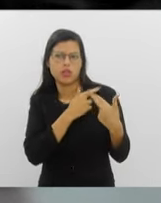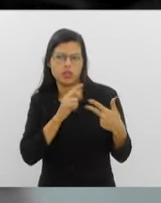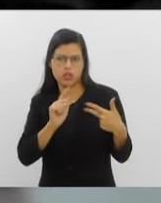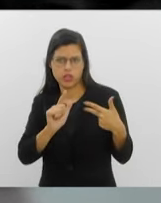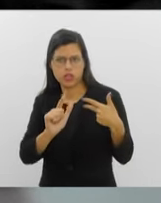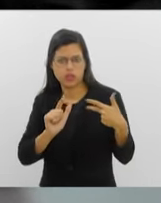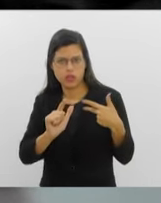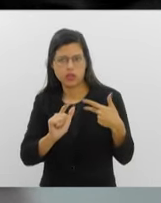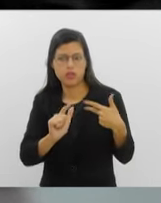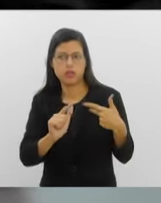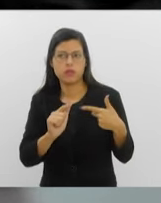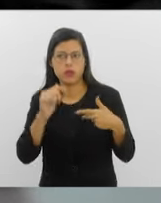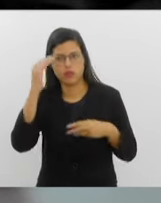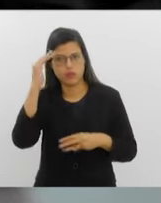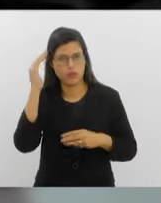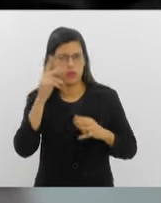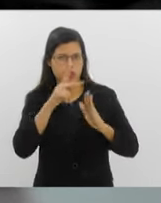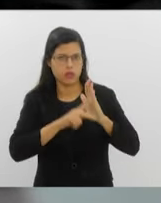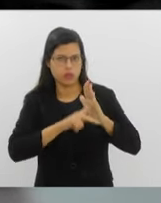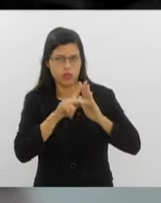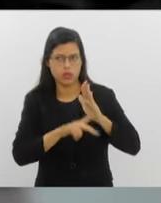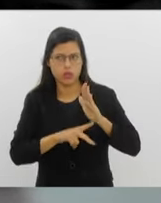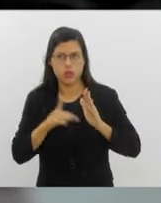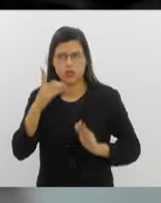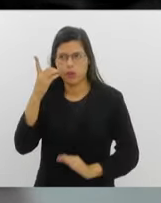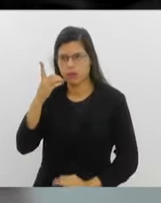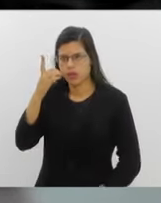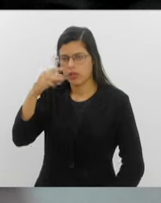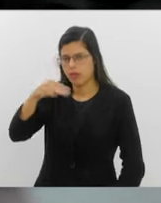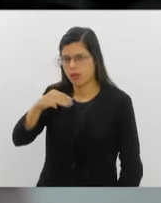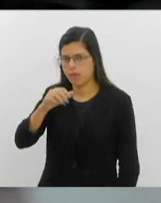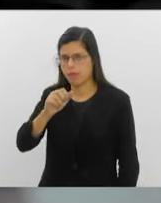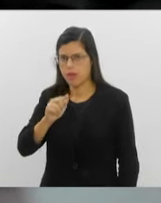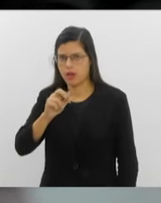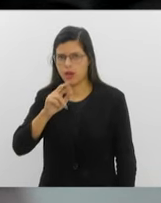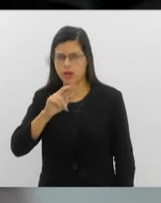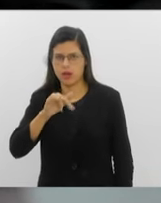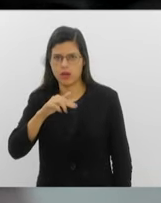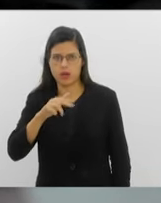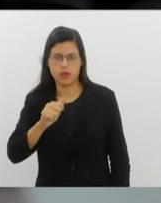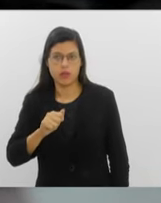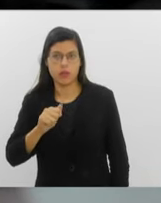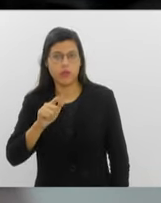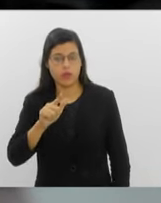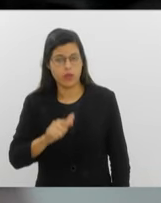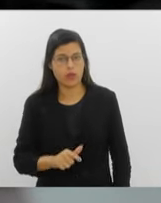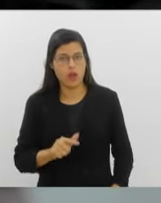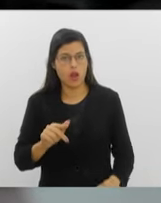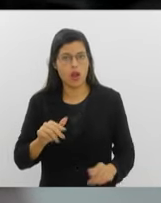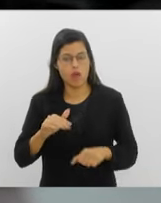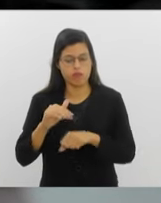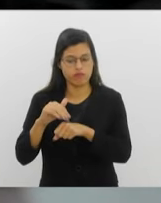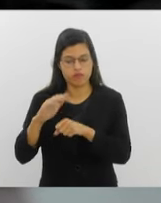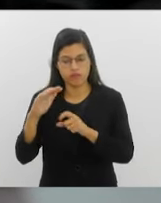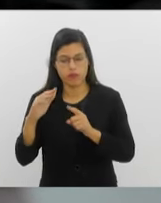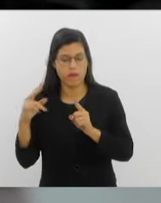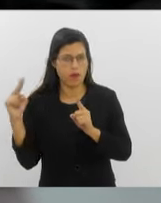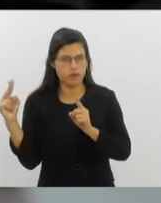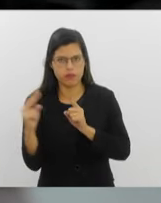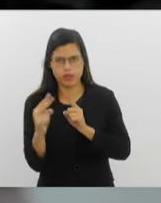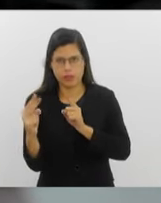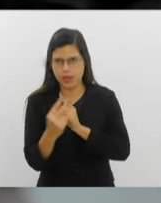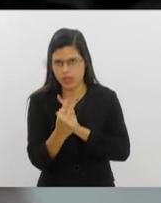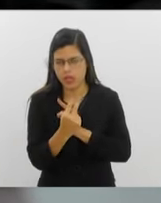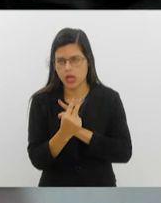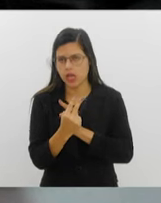o projeto da deputada Marina tenta trazer é, na verdade, dar uma ênfase ao que já é uma tendência nos diferentes campos